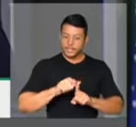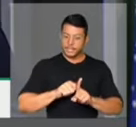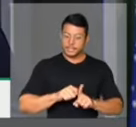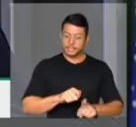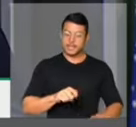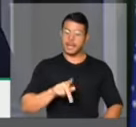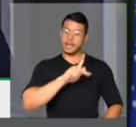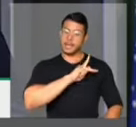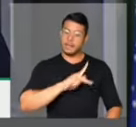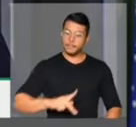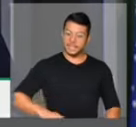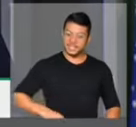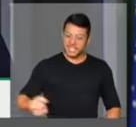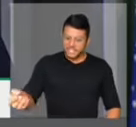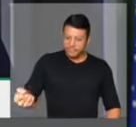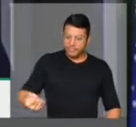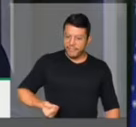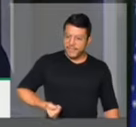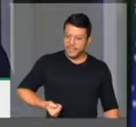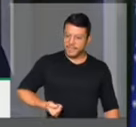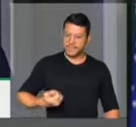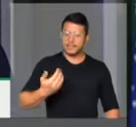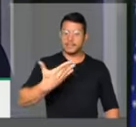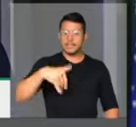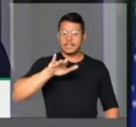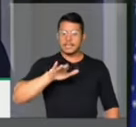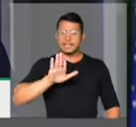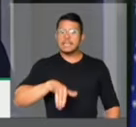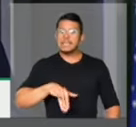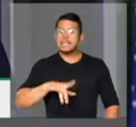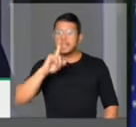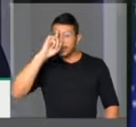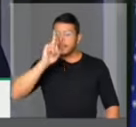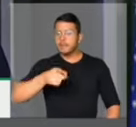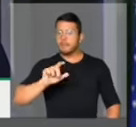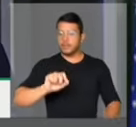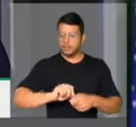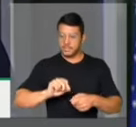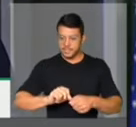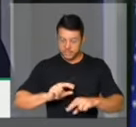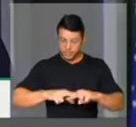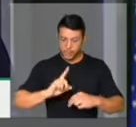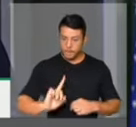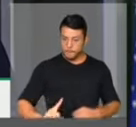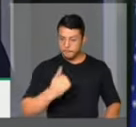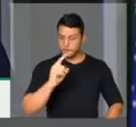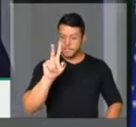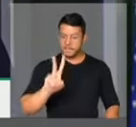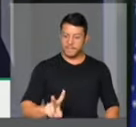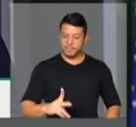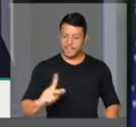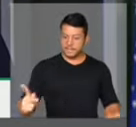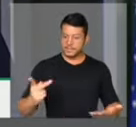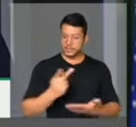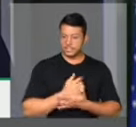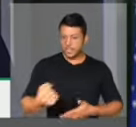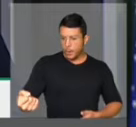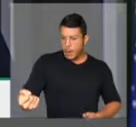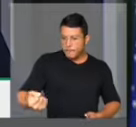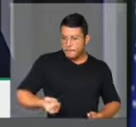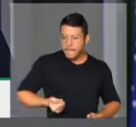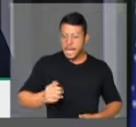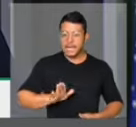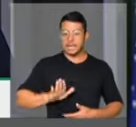uma facada. Quero saber quem foi o mandante desse crime, que pela primeira vez um candidato sofreu um atentado. E